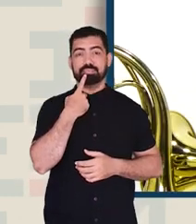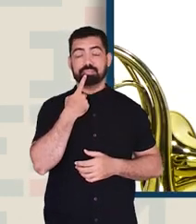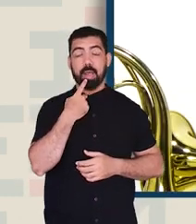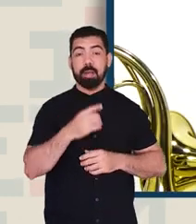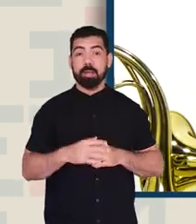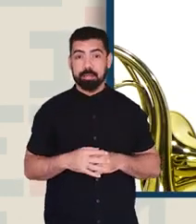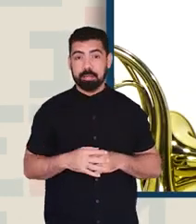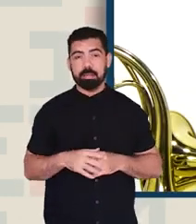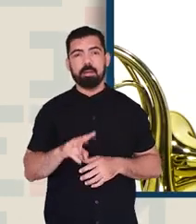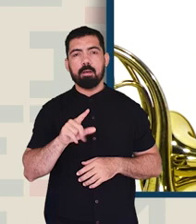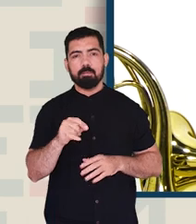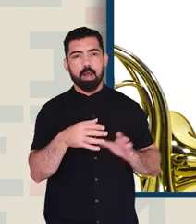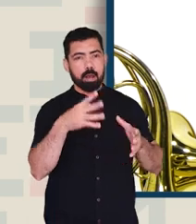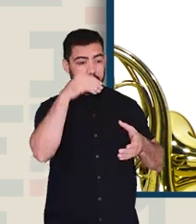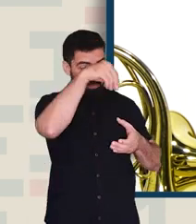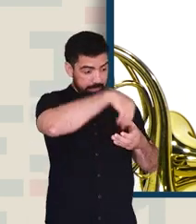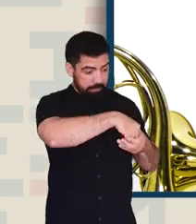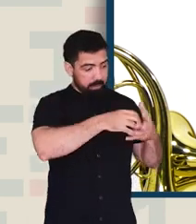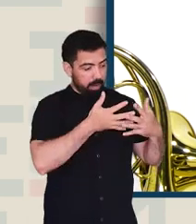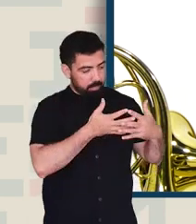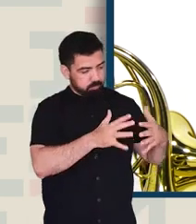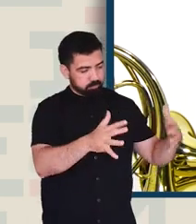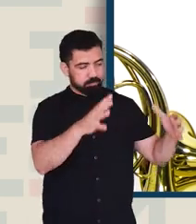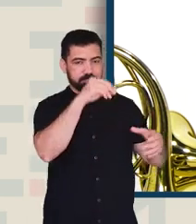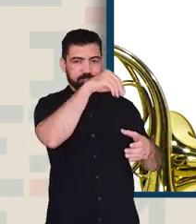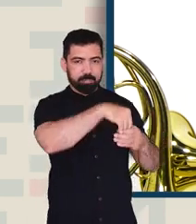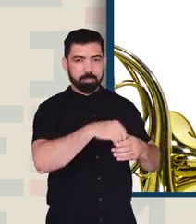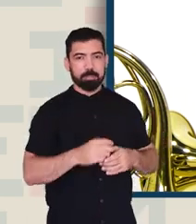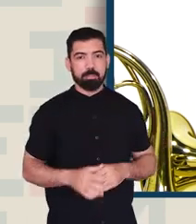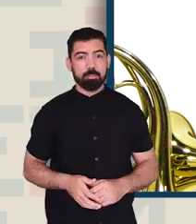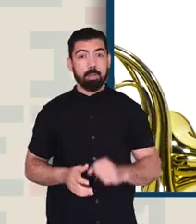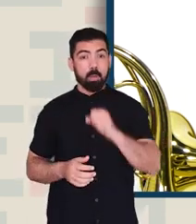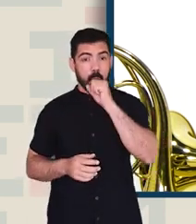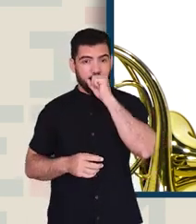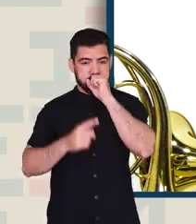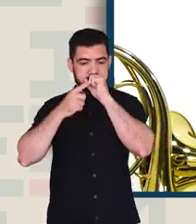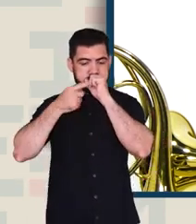Esse som ele vai ser pré-amplificado aqui no bocal.